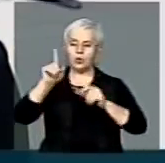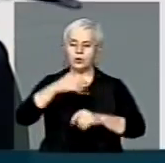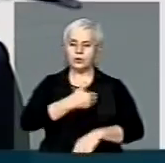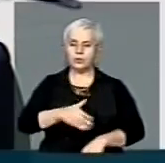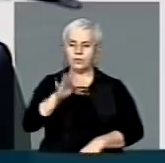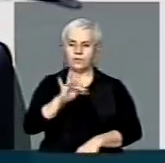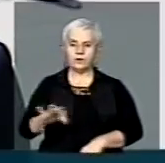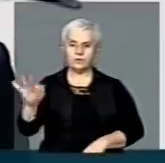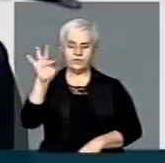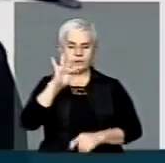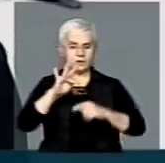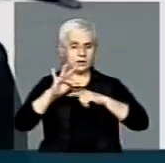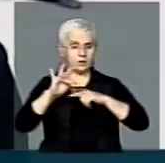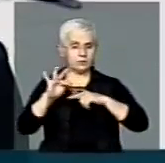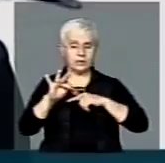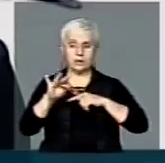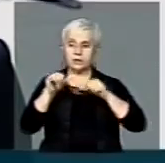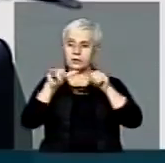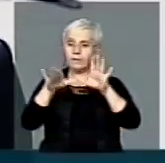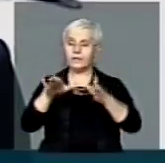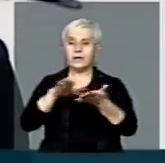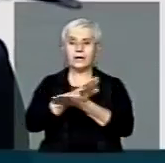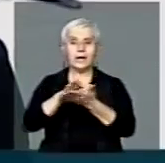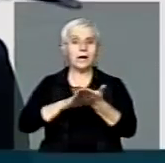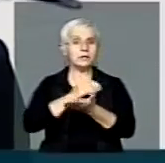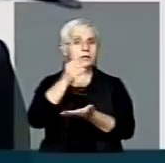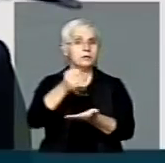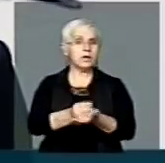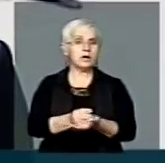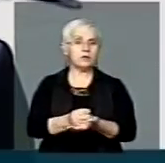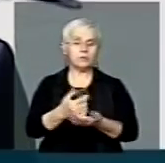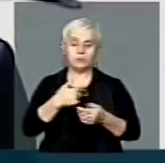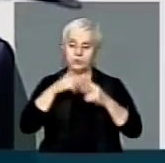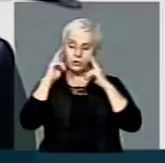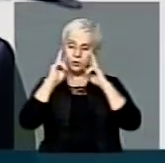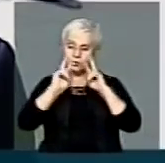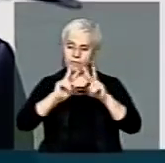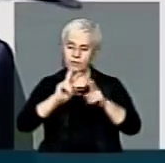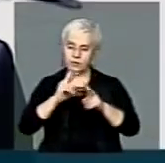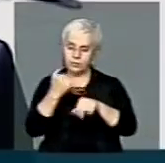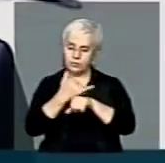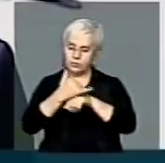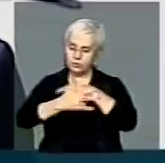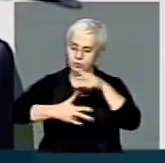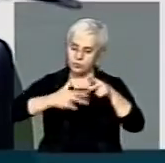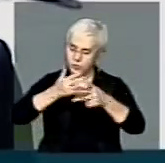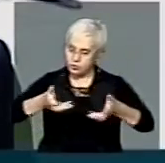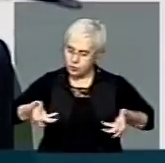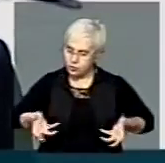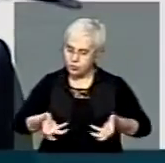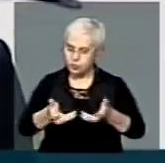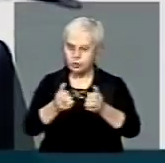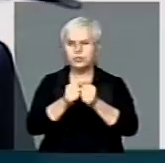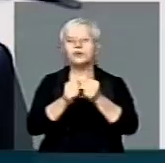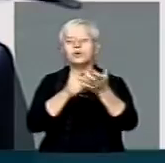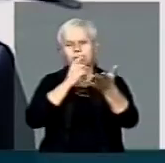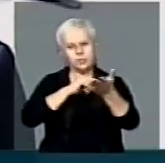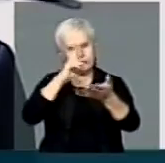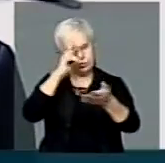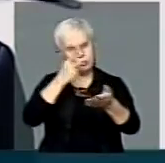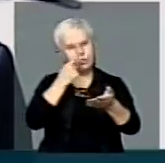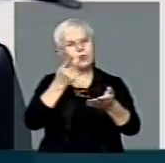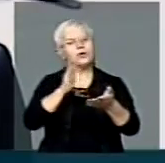o buraco, só o oco. Eu tenho visto as máquinas, acrescento, além daquilo que Vossa Excelência